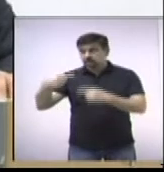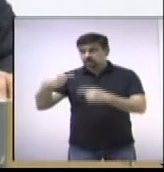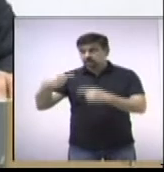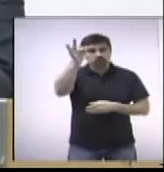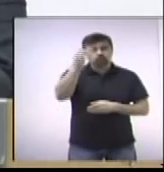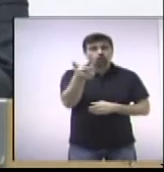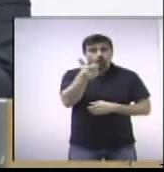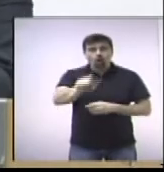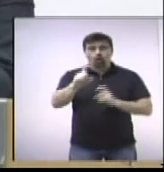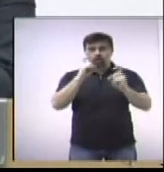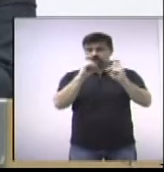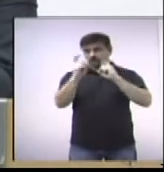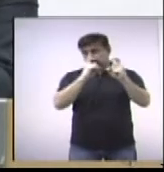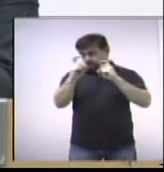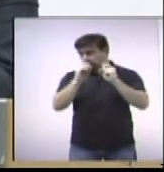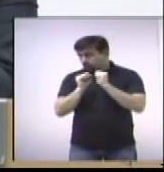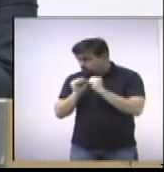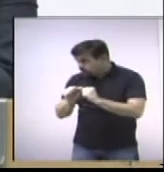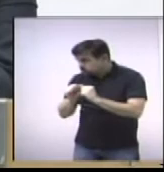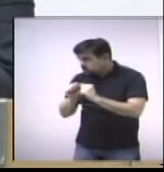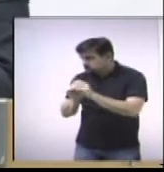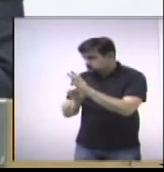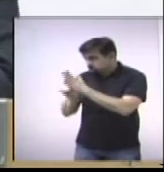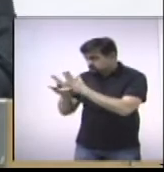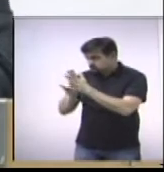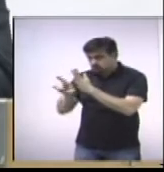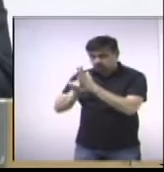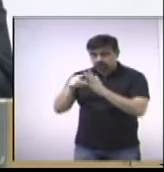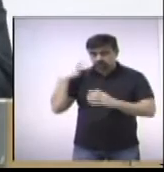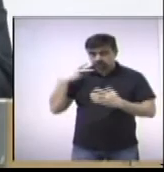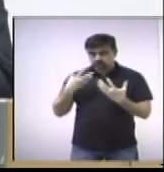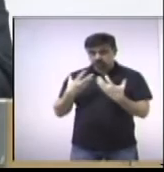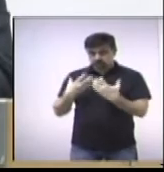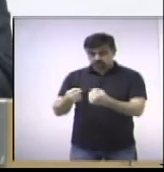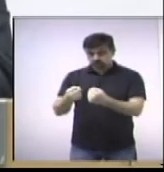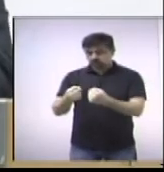O pedido do vereador de vista está em votação.